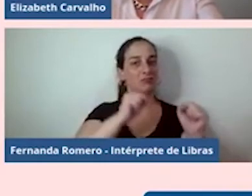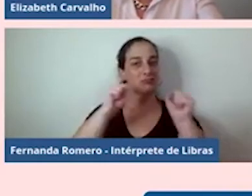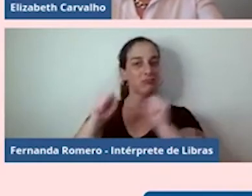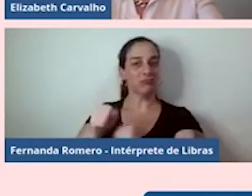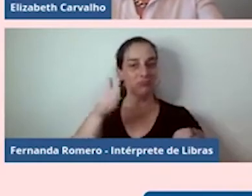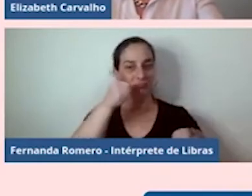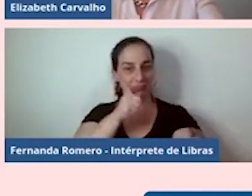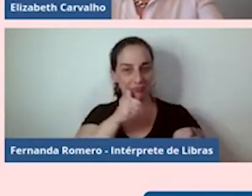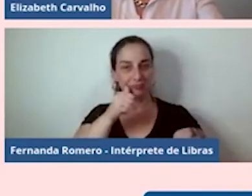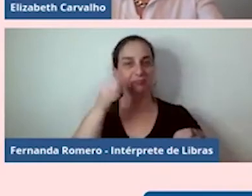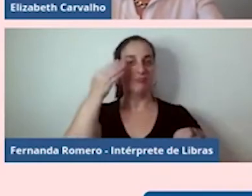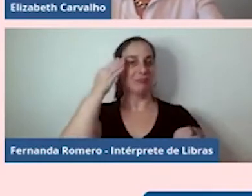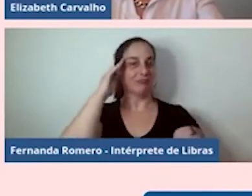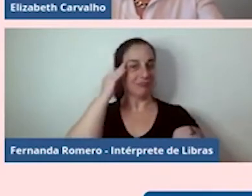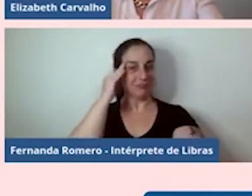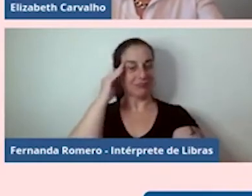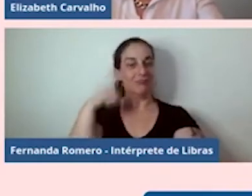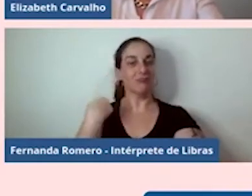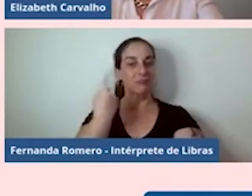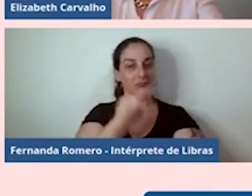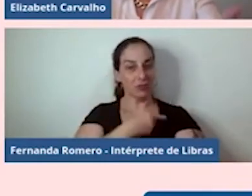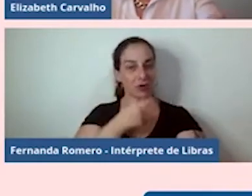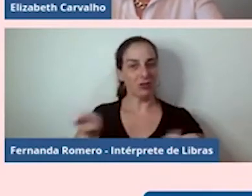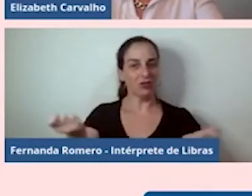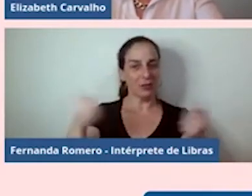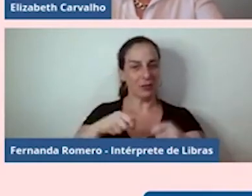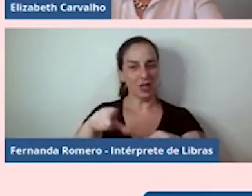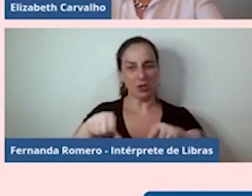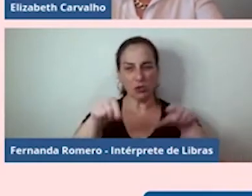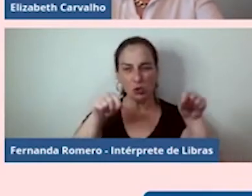entende mais que a gente pode fazer escolhas de